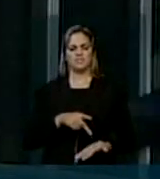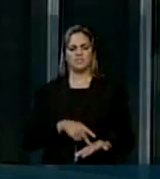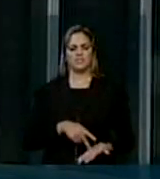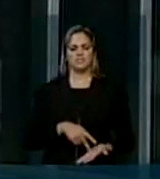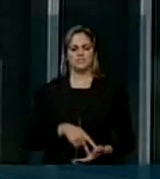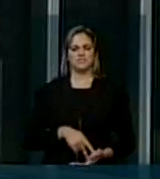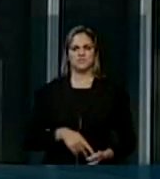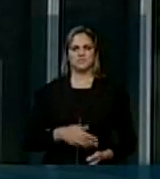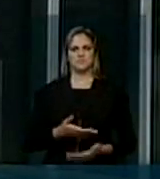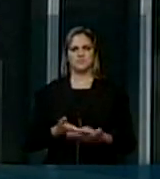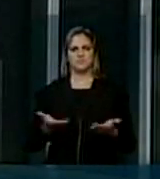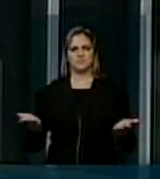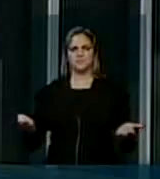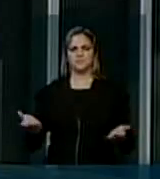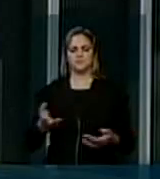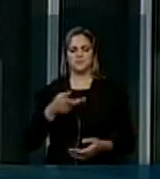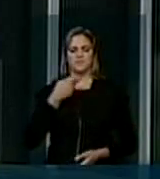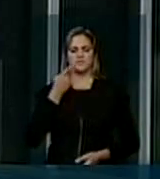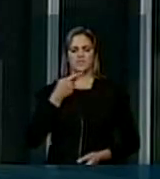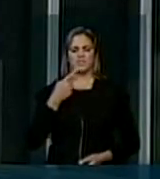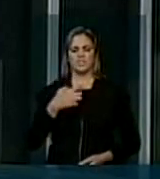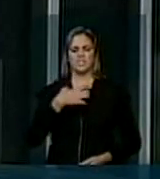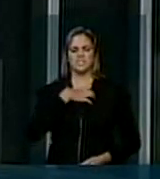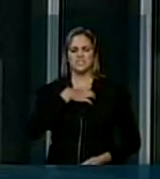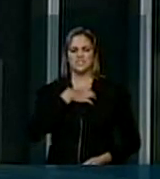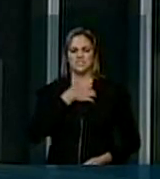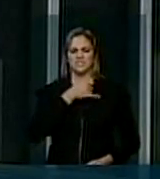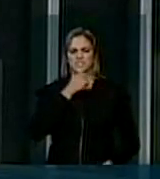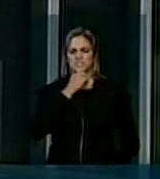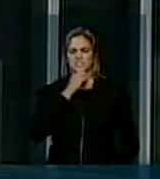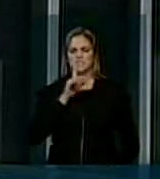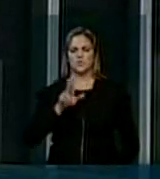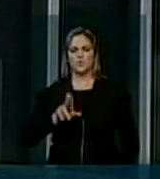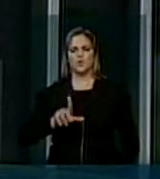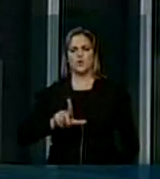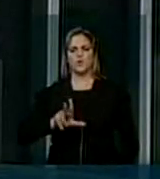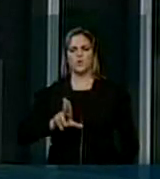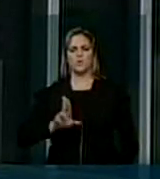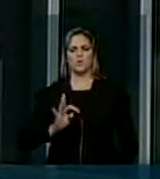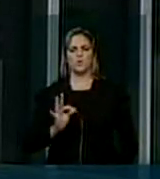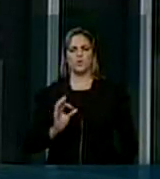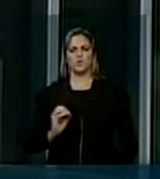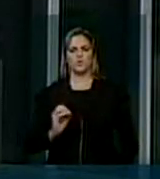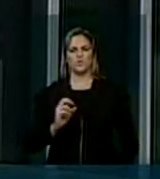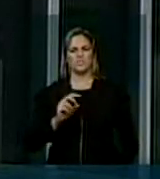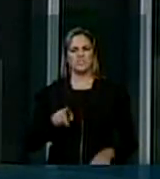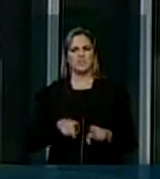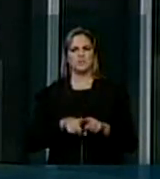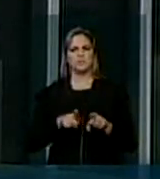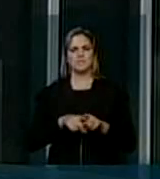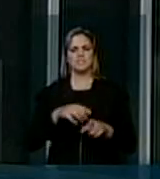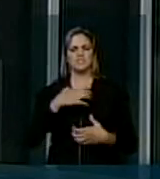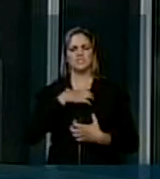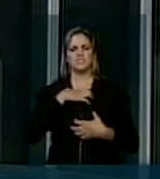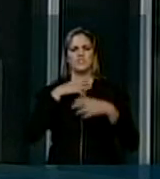Vossa Excelência, estou de luto e estou